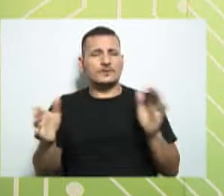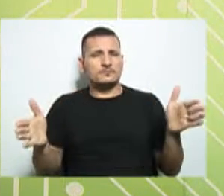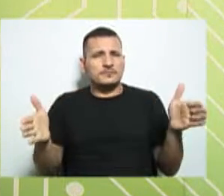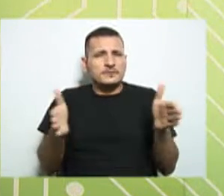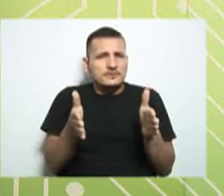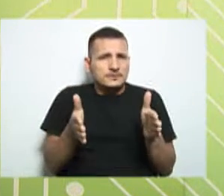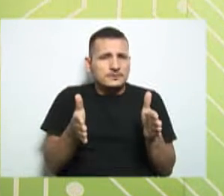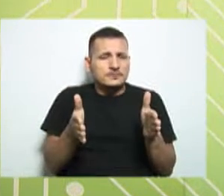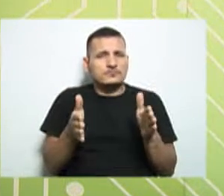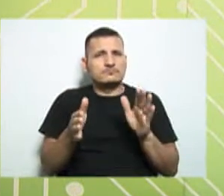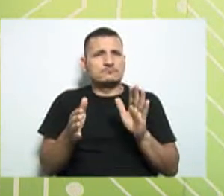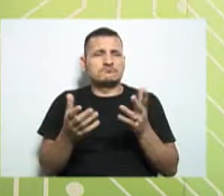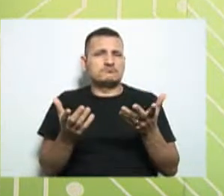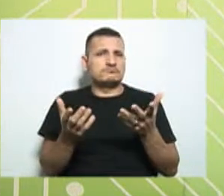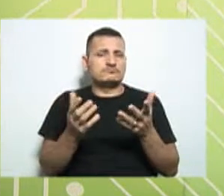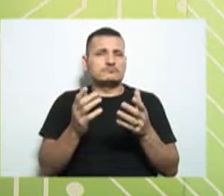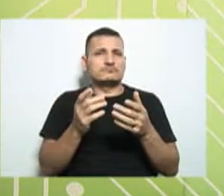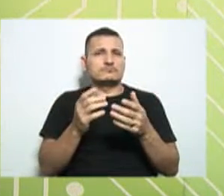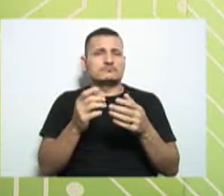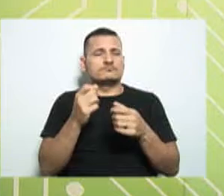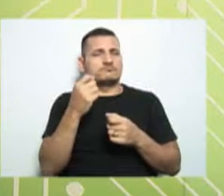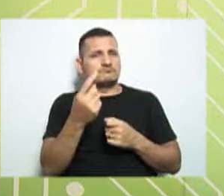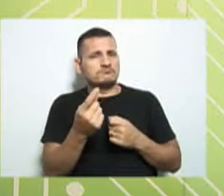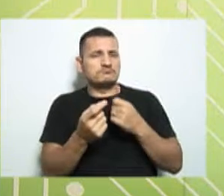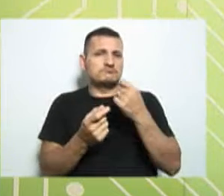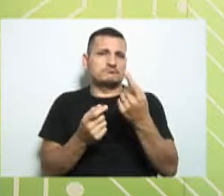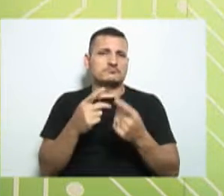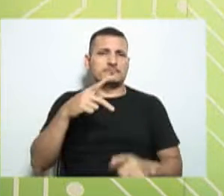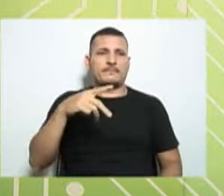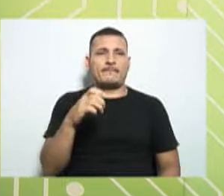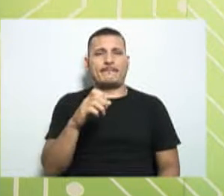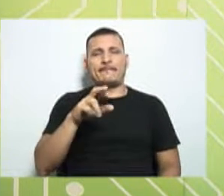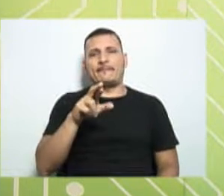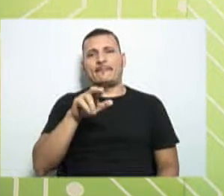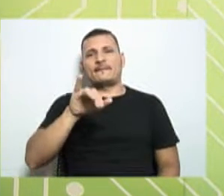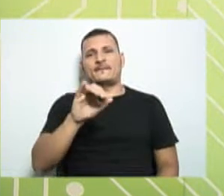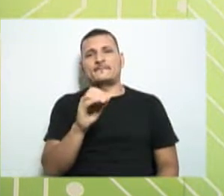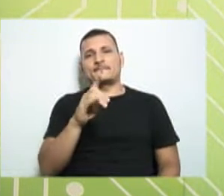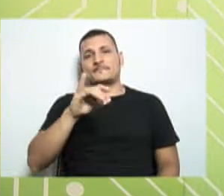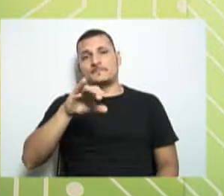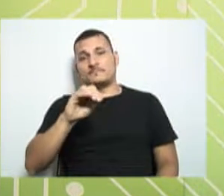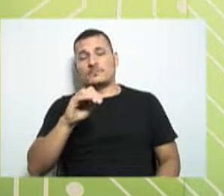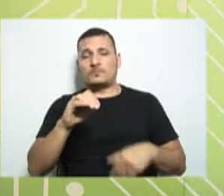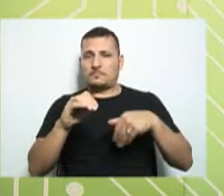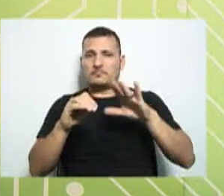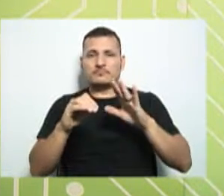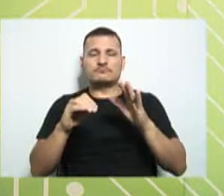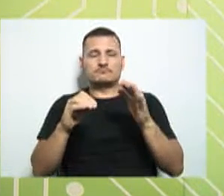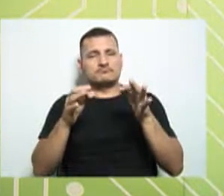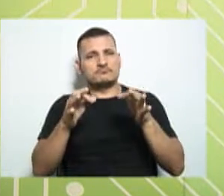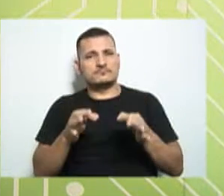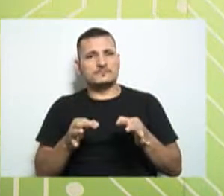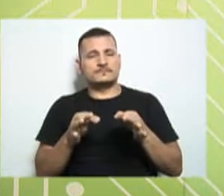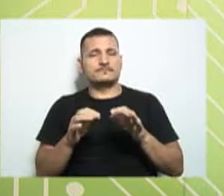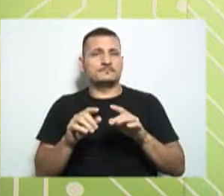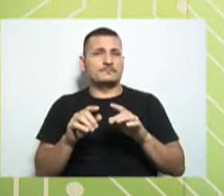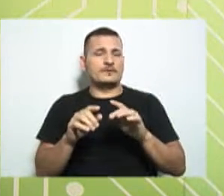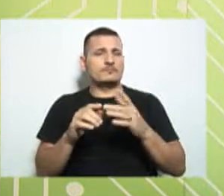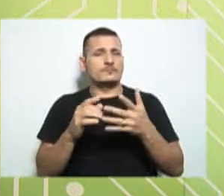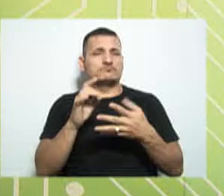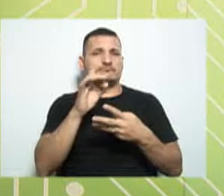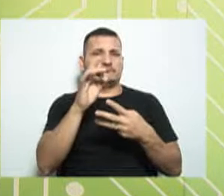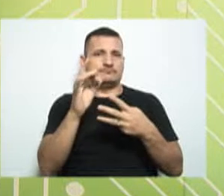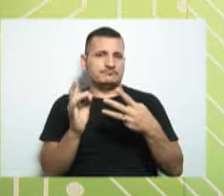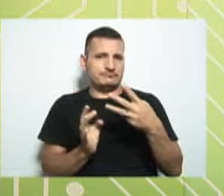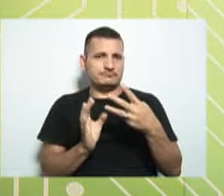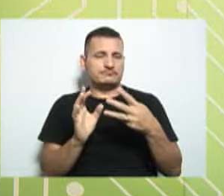pequeno a médio porte, o periódico com certeza será o mais eficaz. Só que nós vamos trabalhar cada um